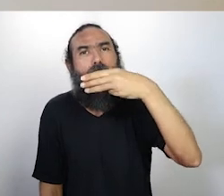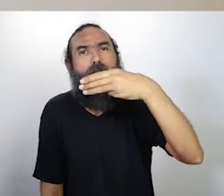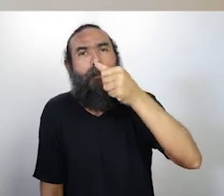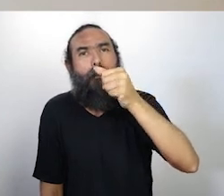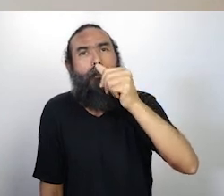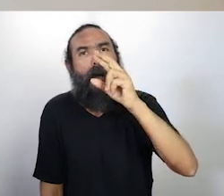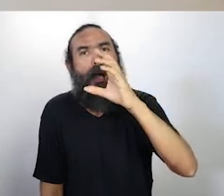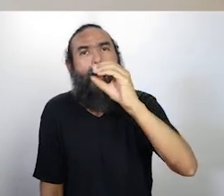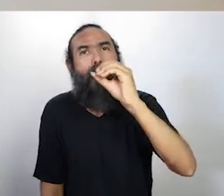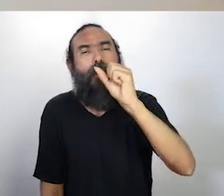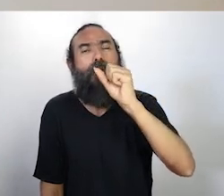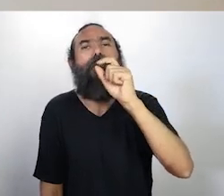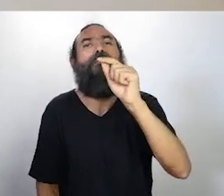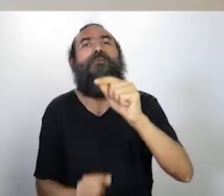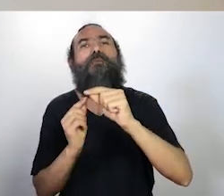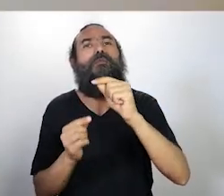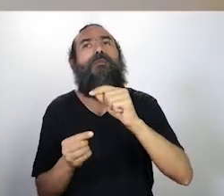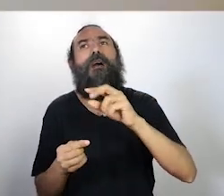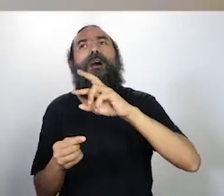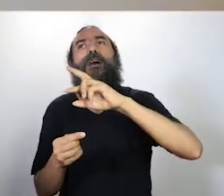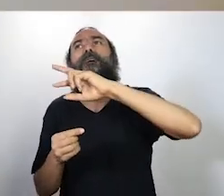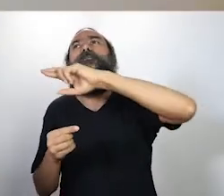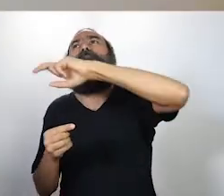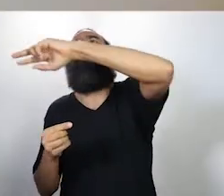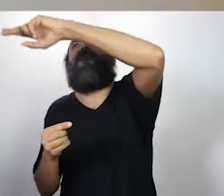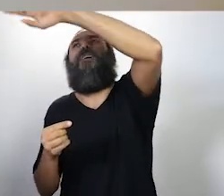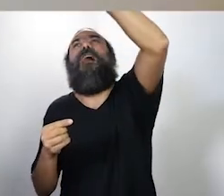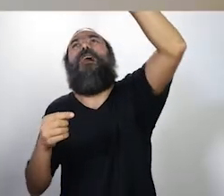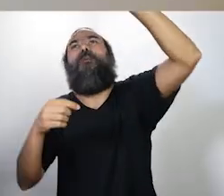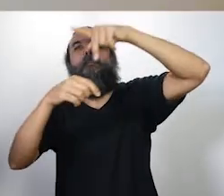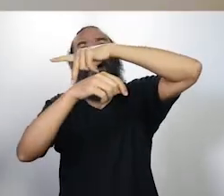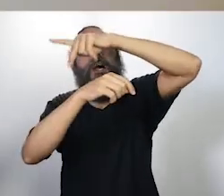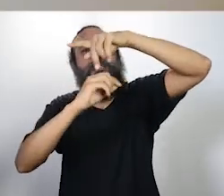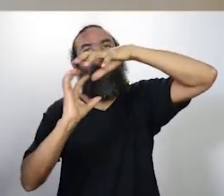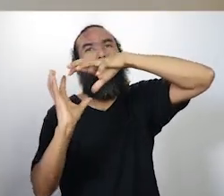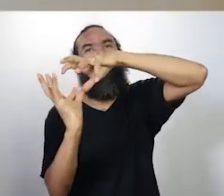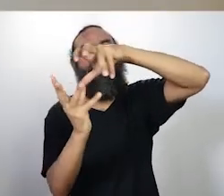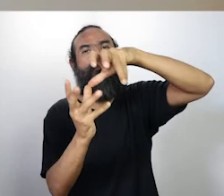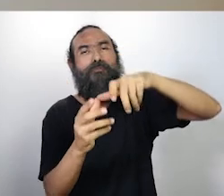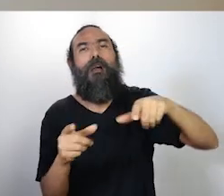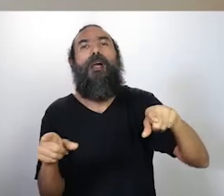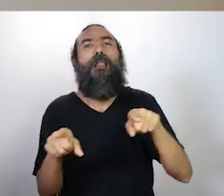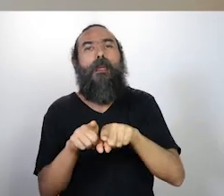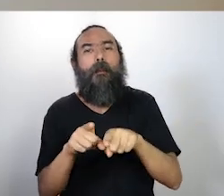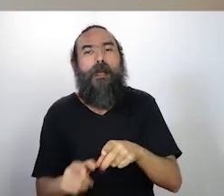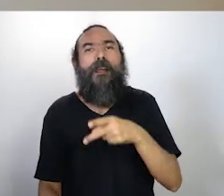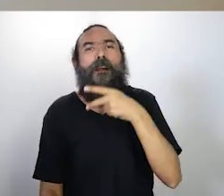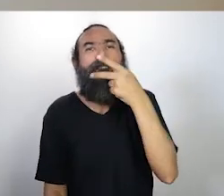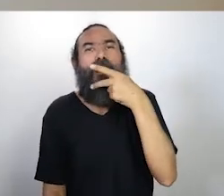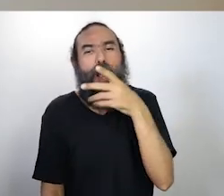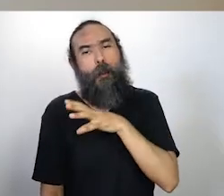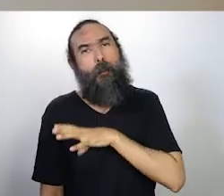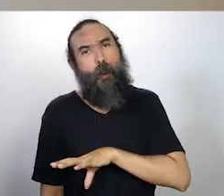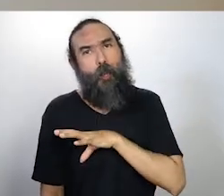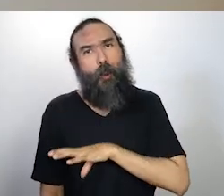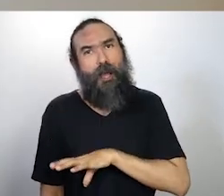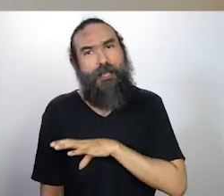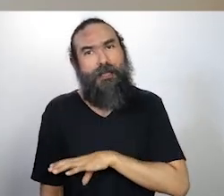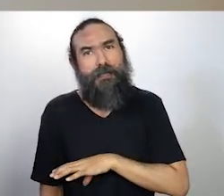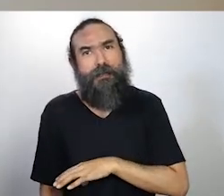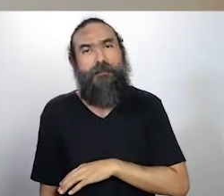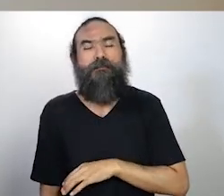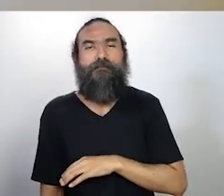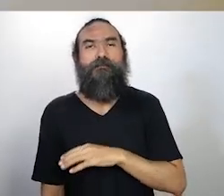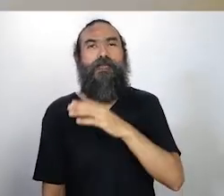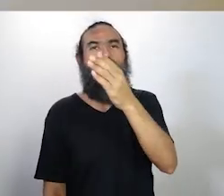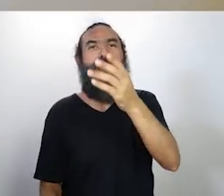questão dos países que falam língua portuguesa. E ele falava da minha casa, né?